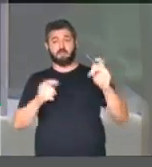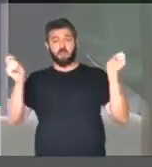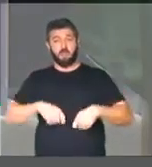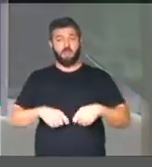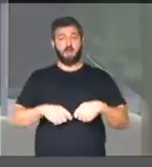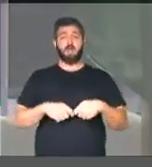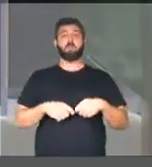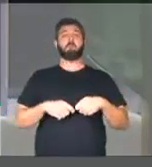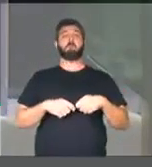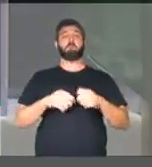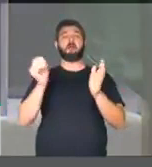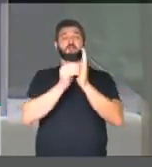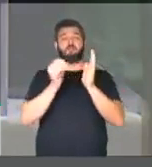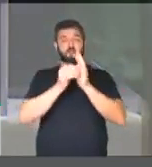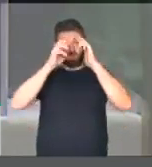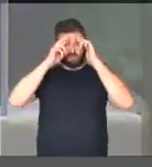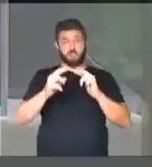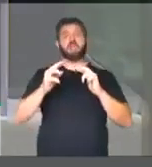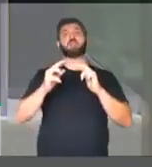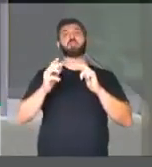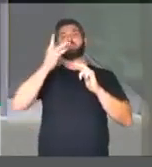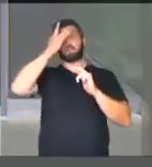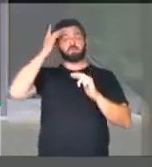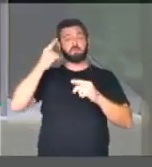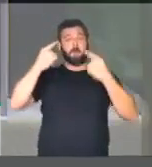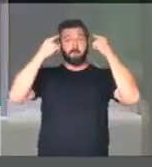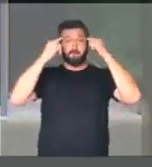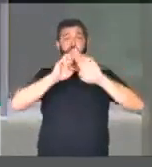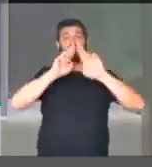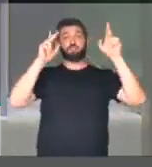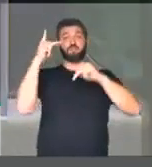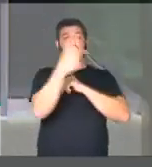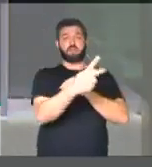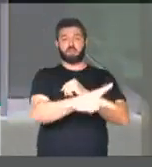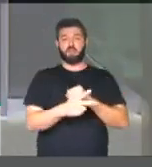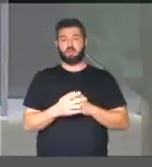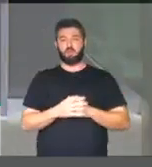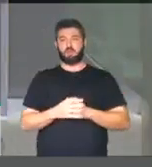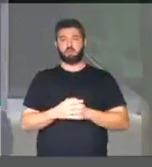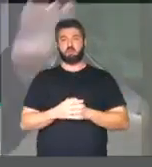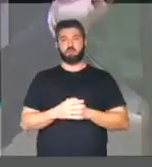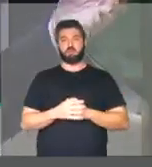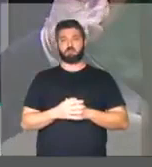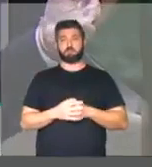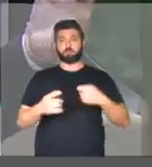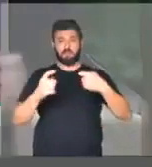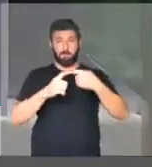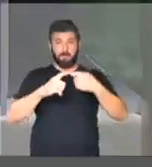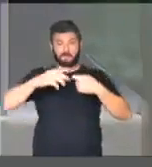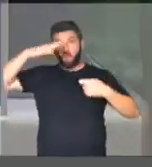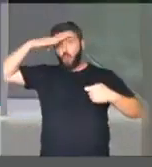incapacidade de respeito por aqueles que pensam diferente dele. A medicina